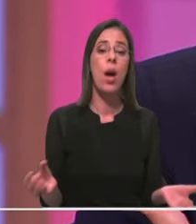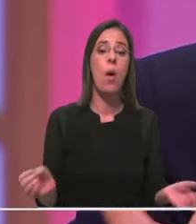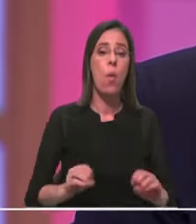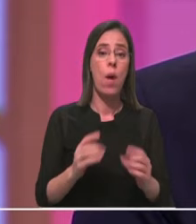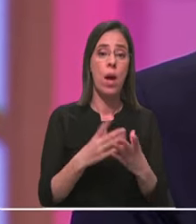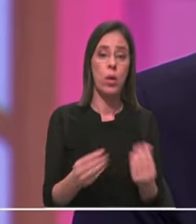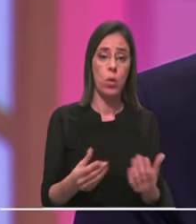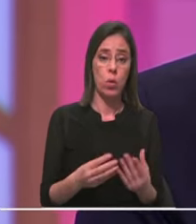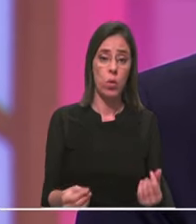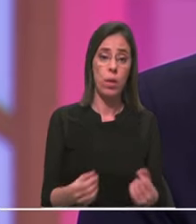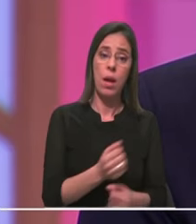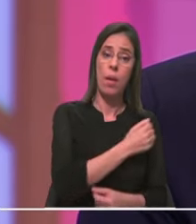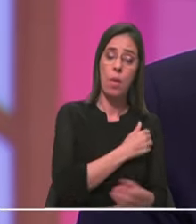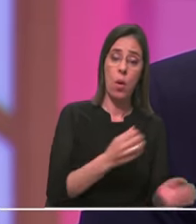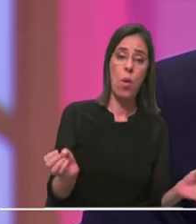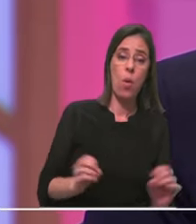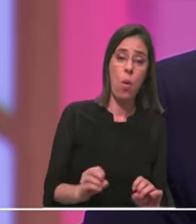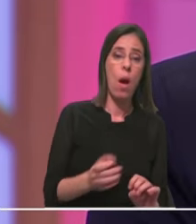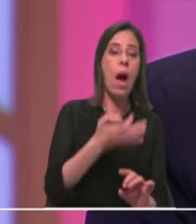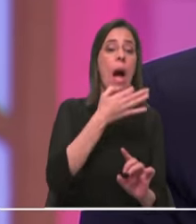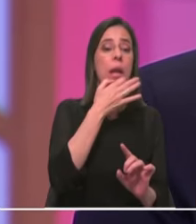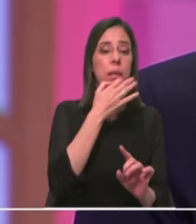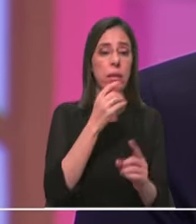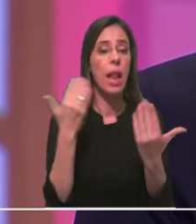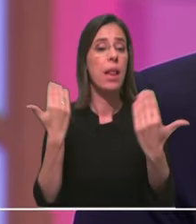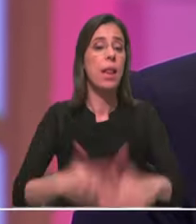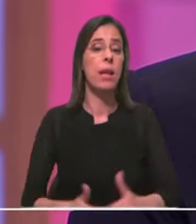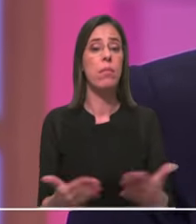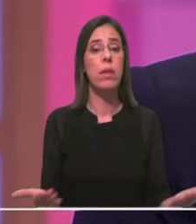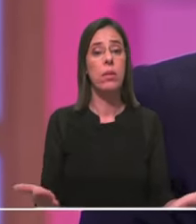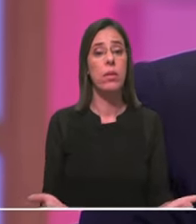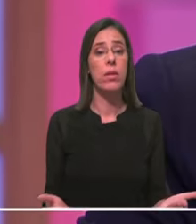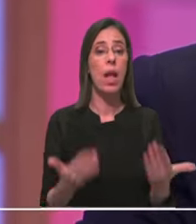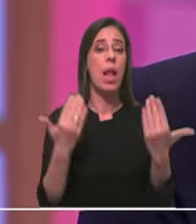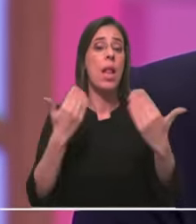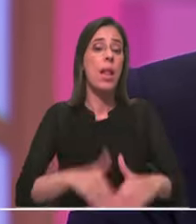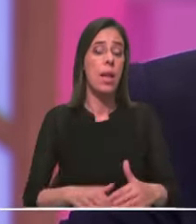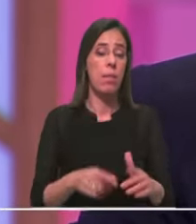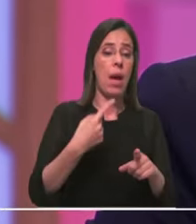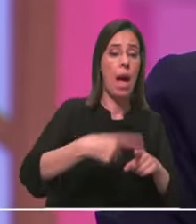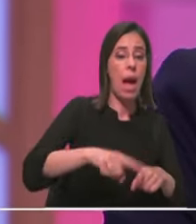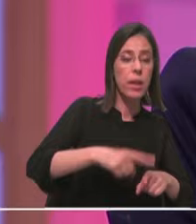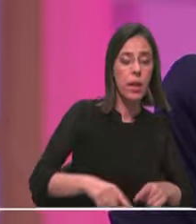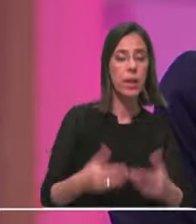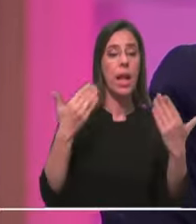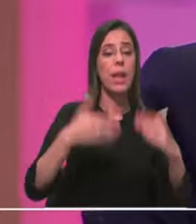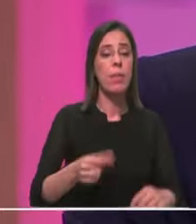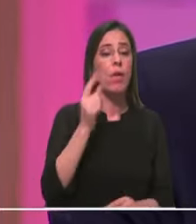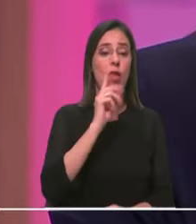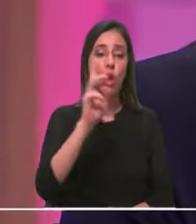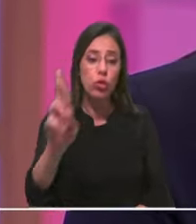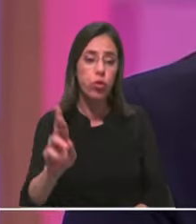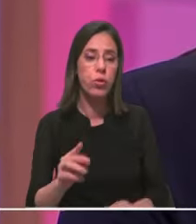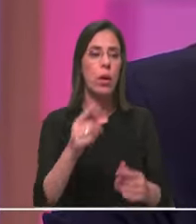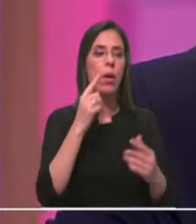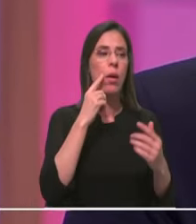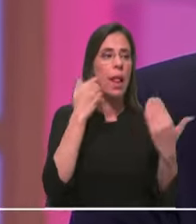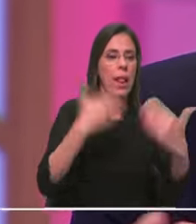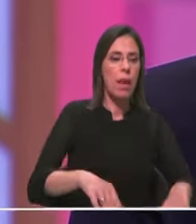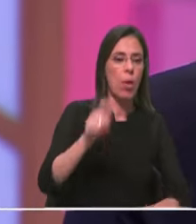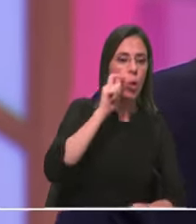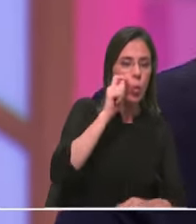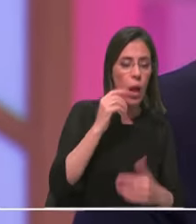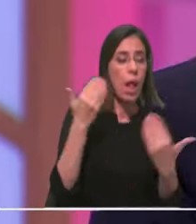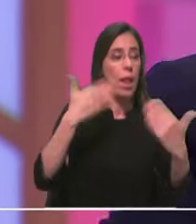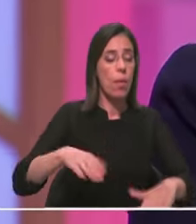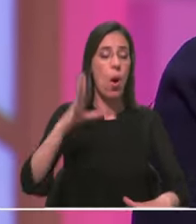nenhuma solução para a habitação sem haver alguns limites limites às rendas limites aos preços limites aos turismos limites aos